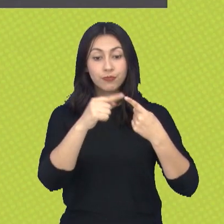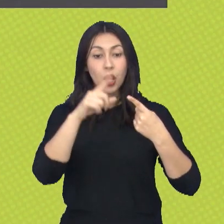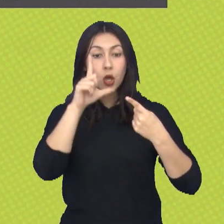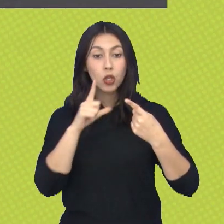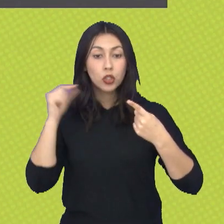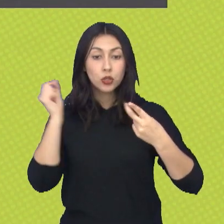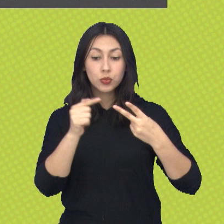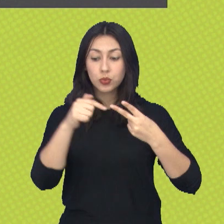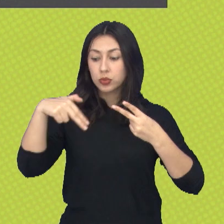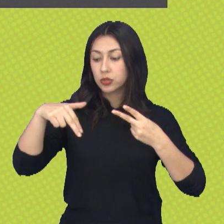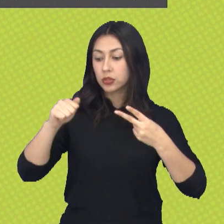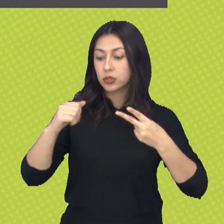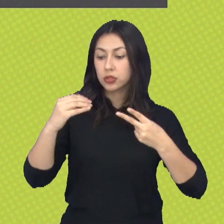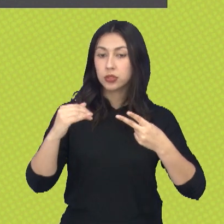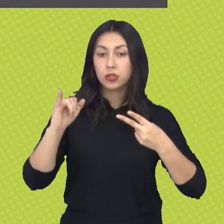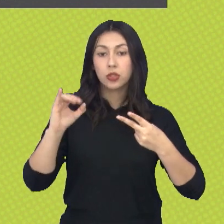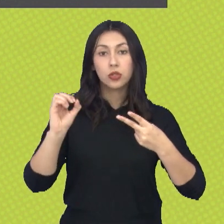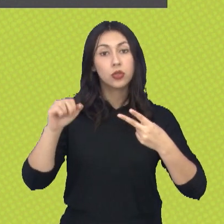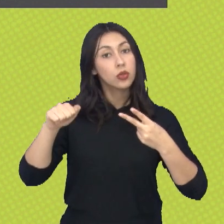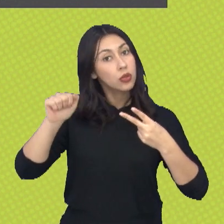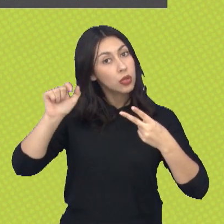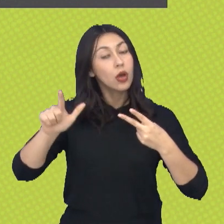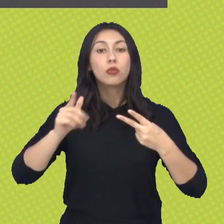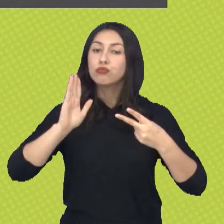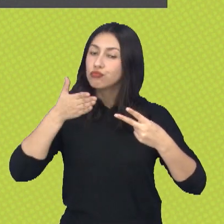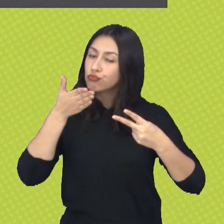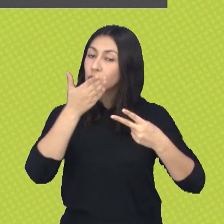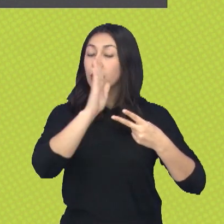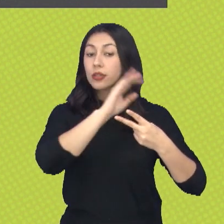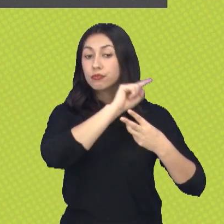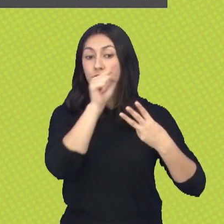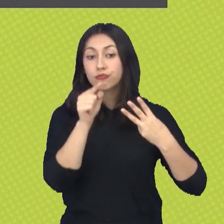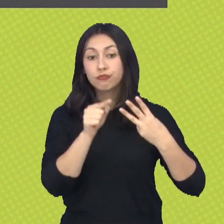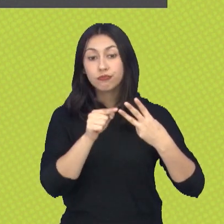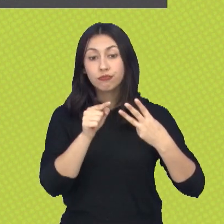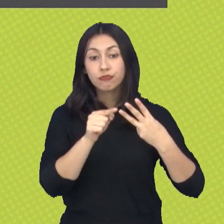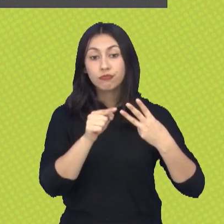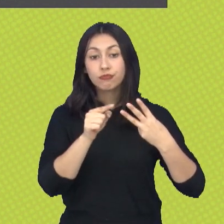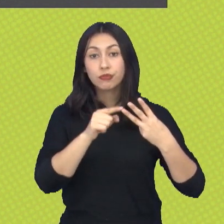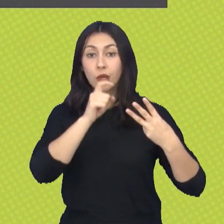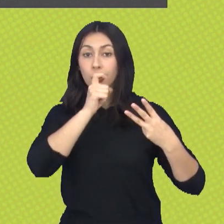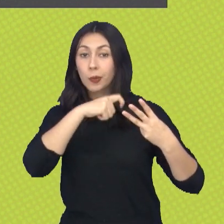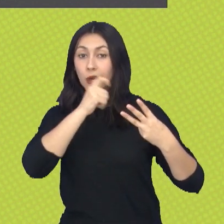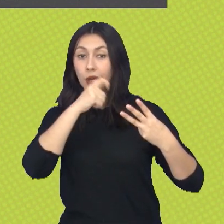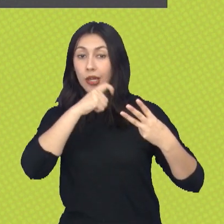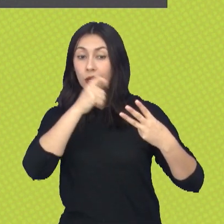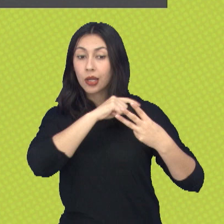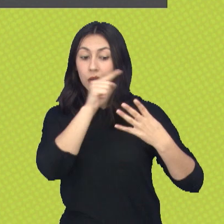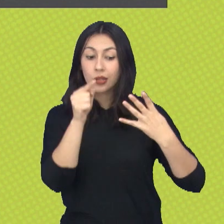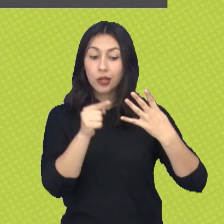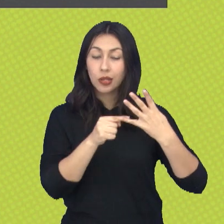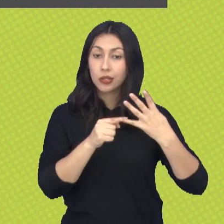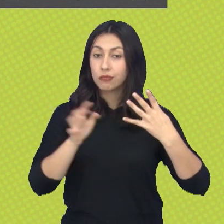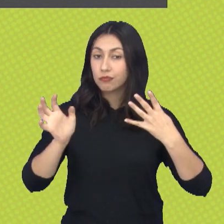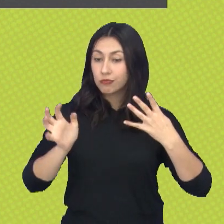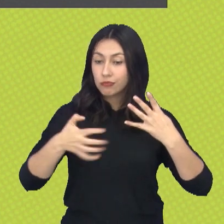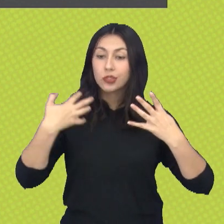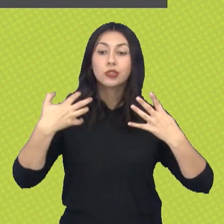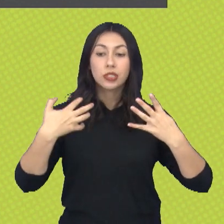segundo o Nacional com 4, seriam os dois classificados às quartas de final. União São João vem em terceiro com 3 pontos, o Joséense